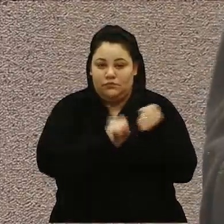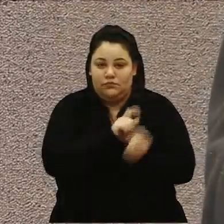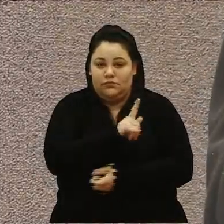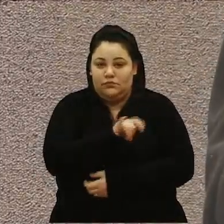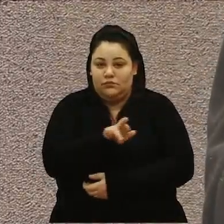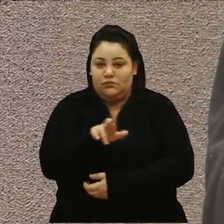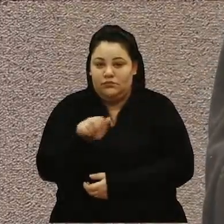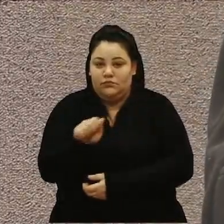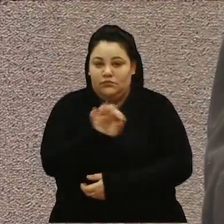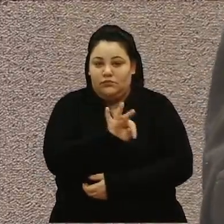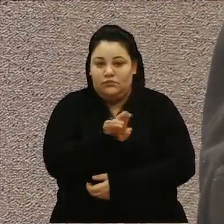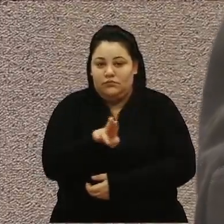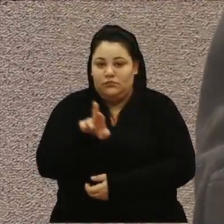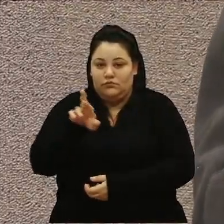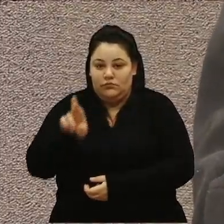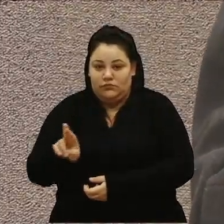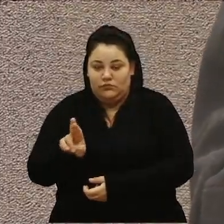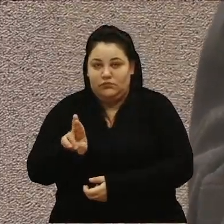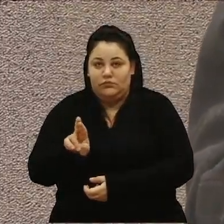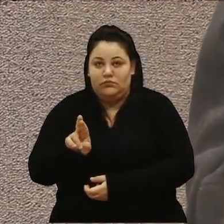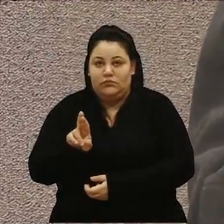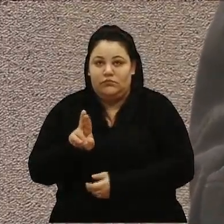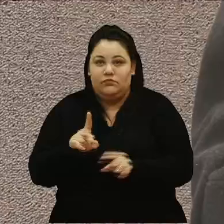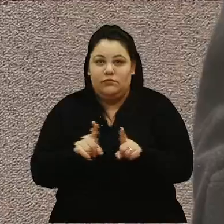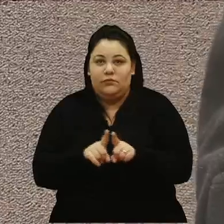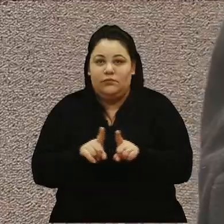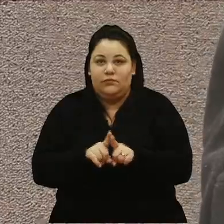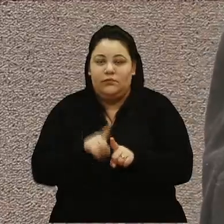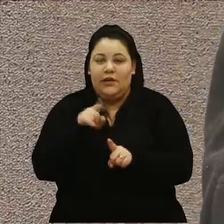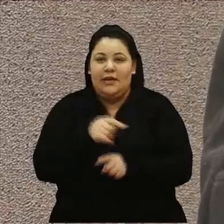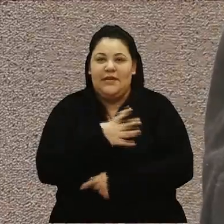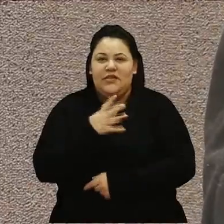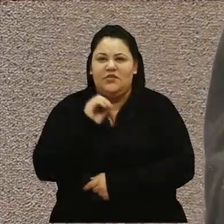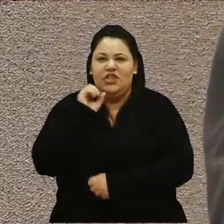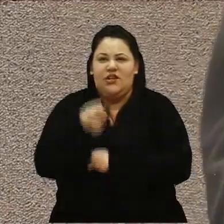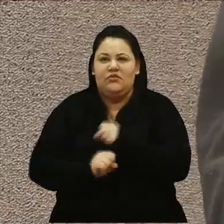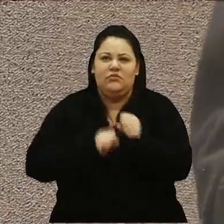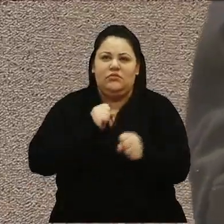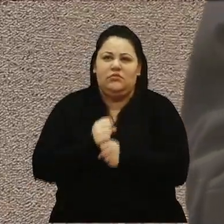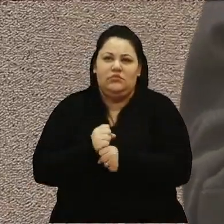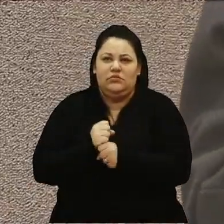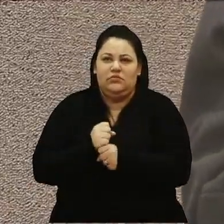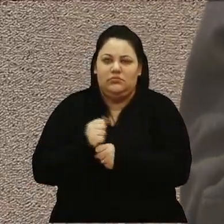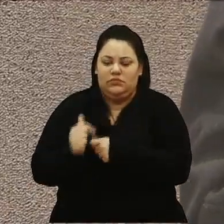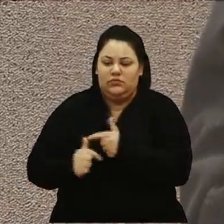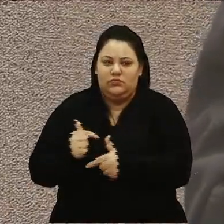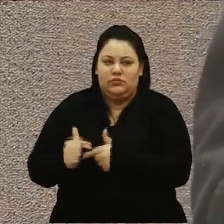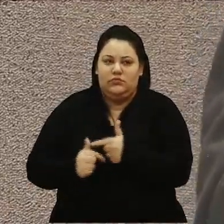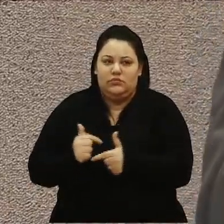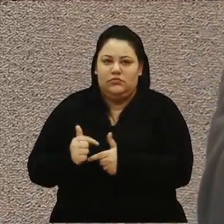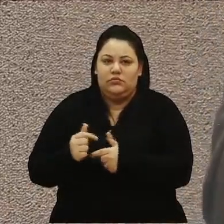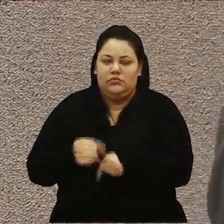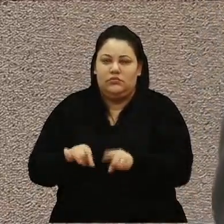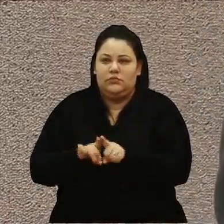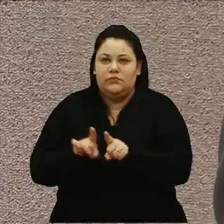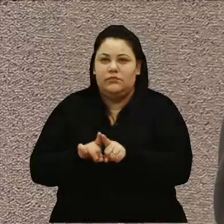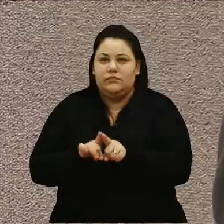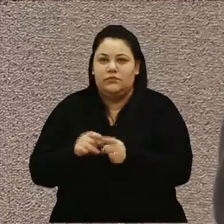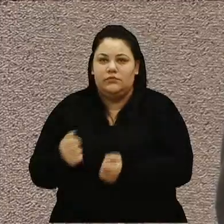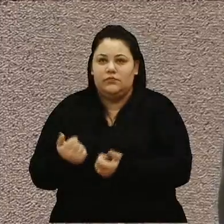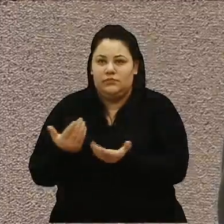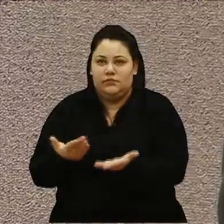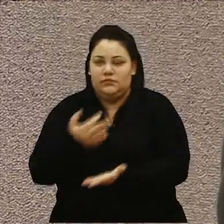né, também pelos 40 anos, né, de trabalhos prestados à nossa cidade. Parabéns,